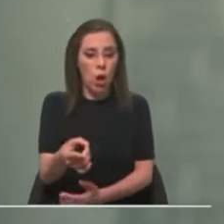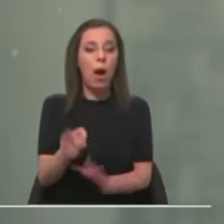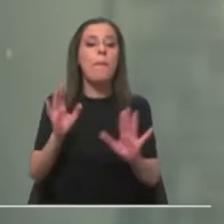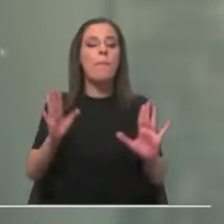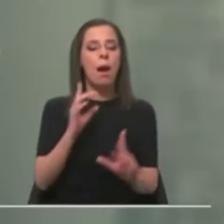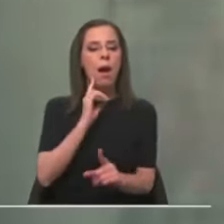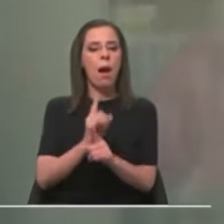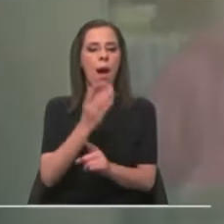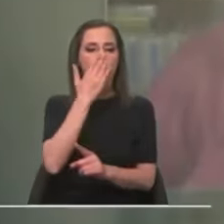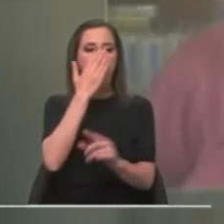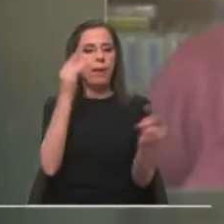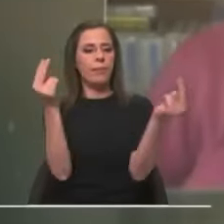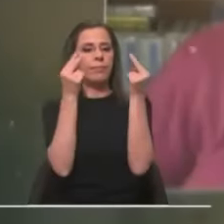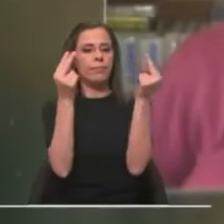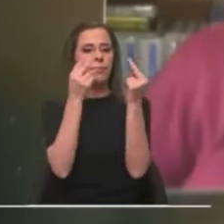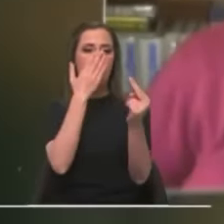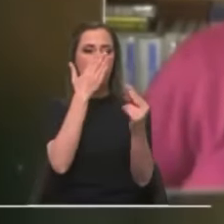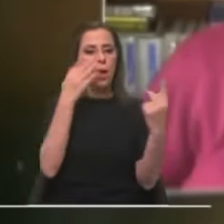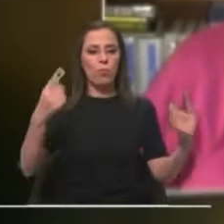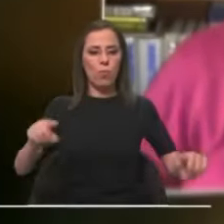para manter as aparências.